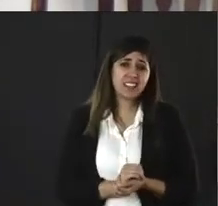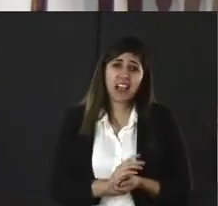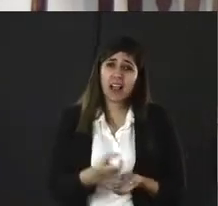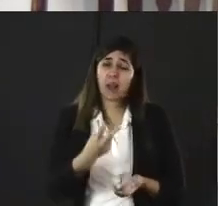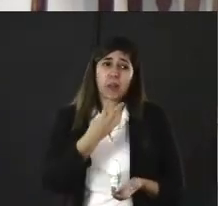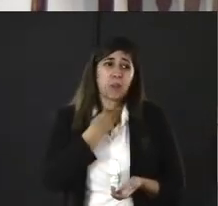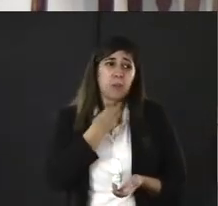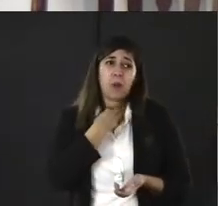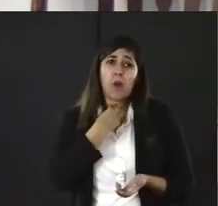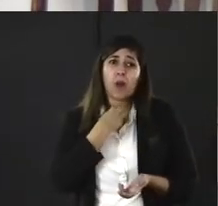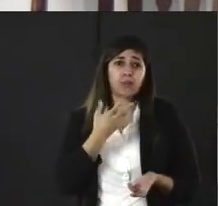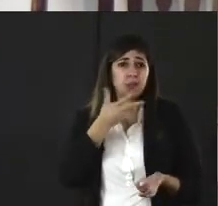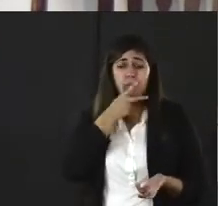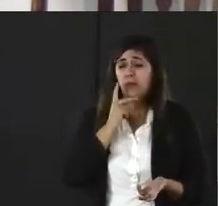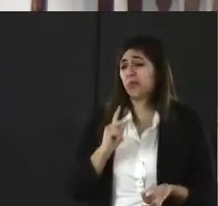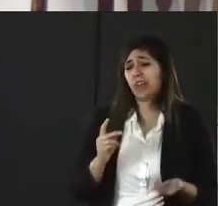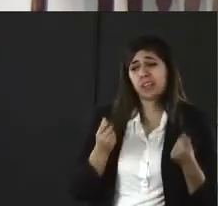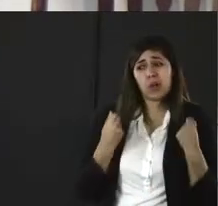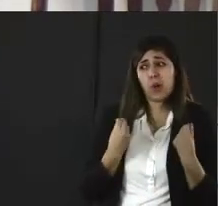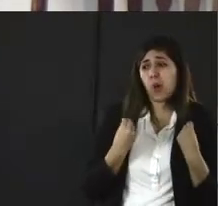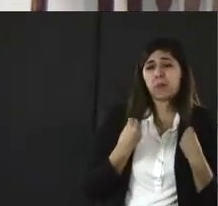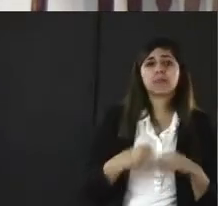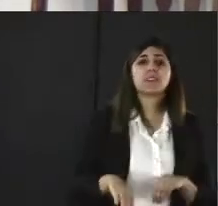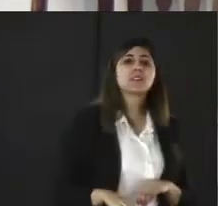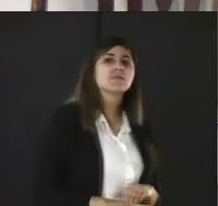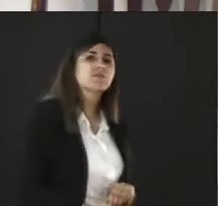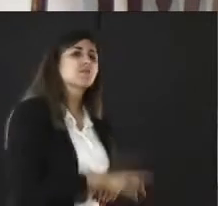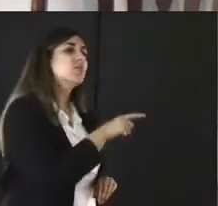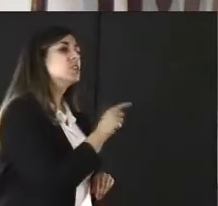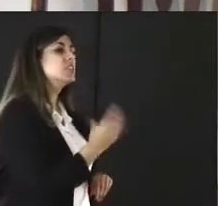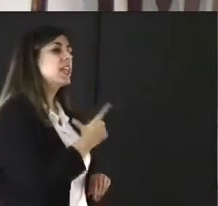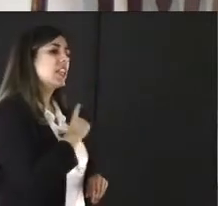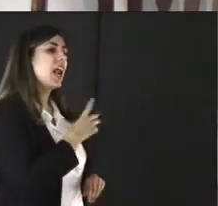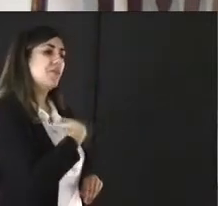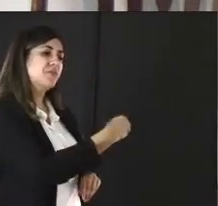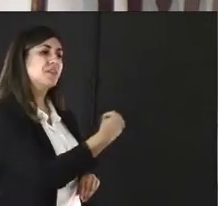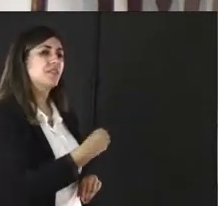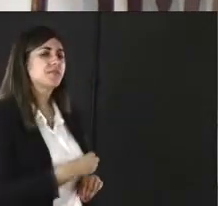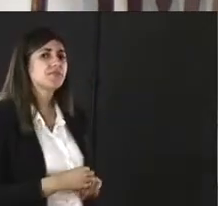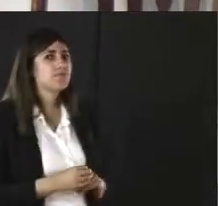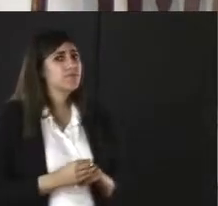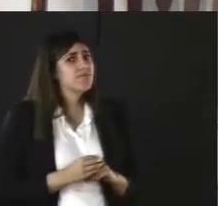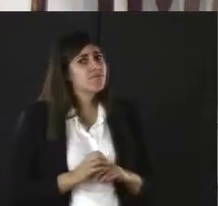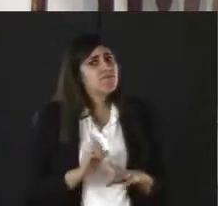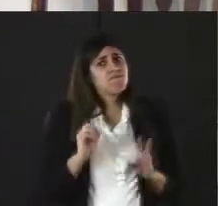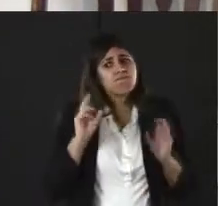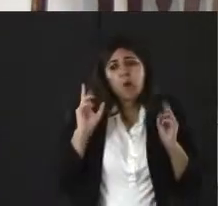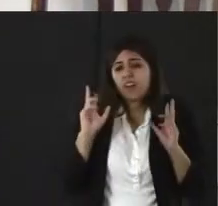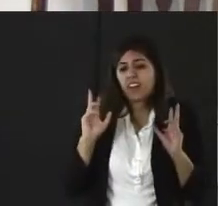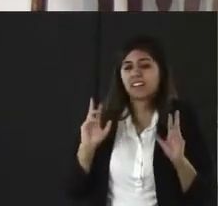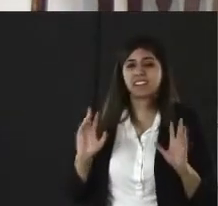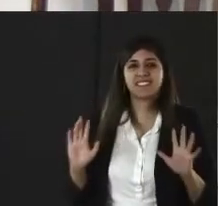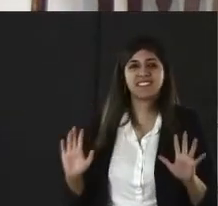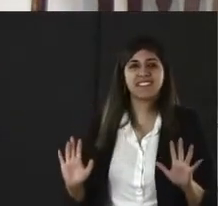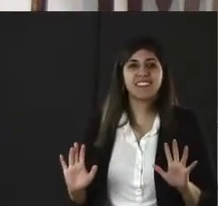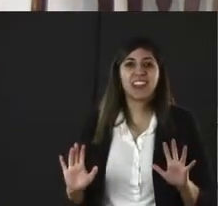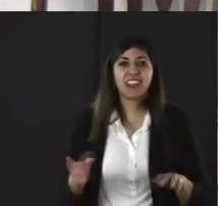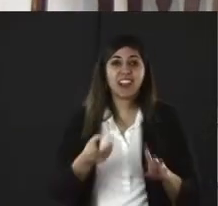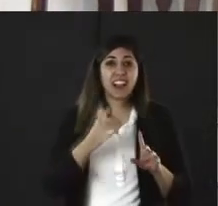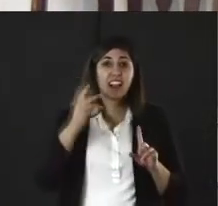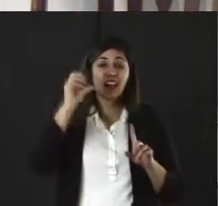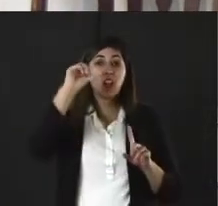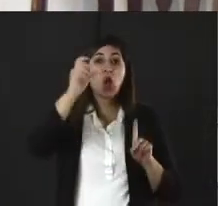eu não pude ter até agora você terá um filho ele disse ia então com o passar no da linha 9 mesmo né